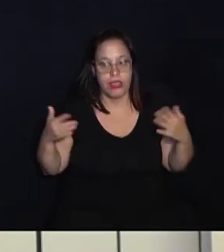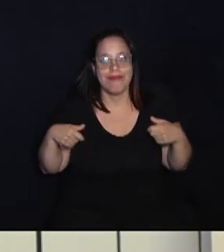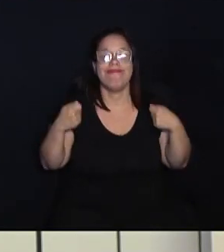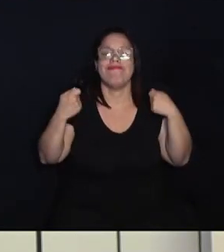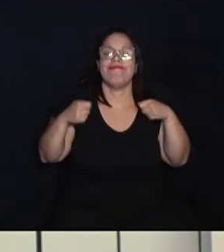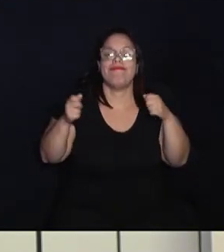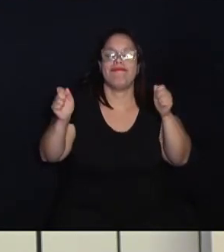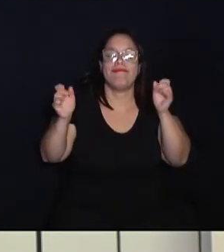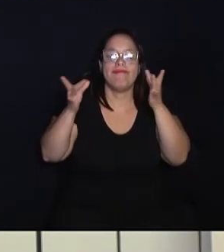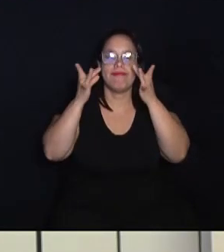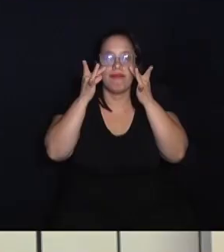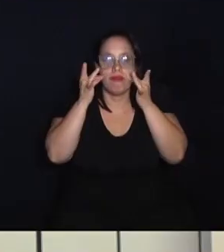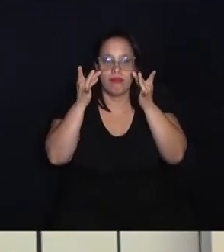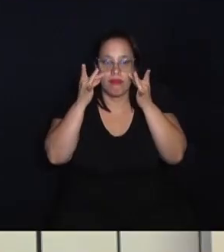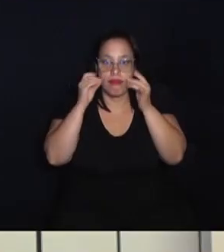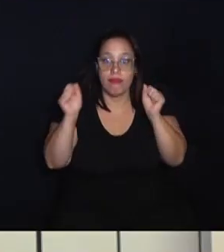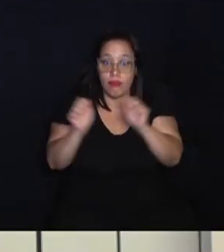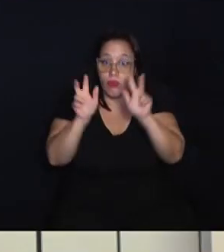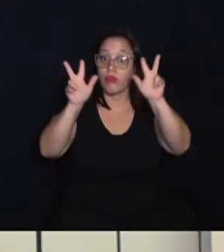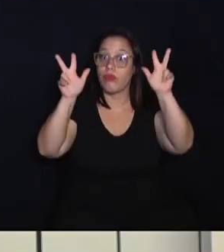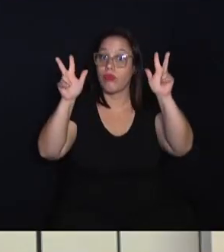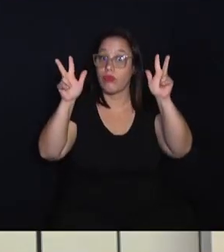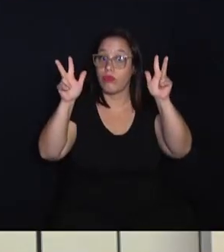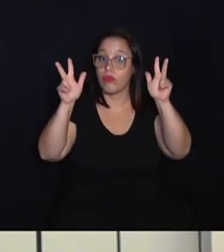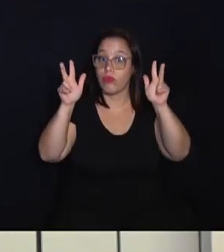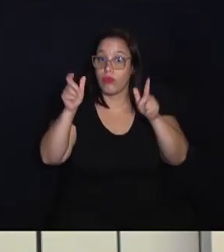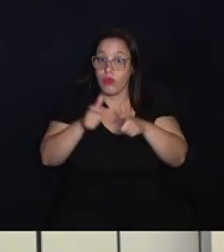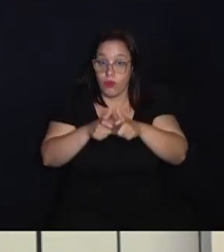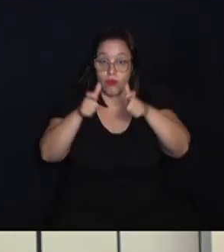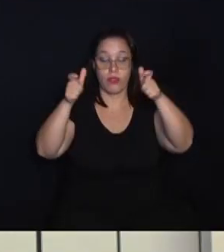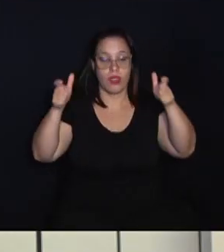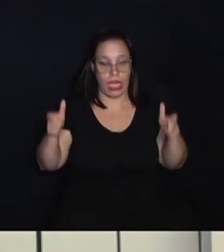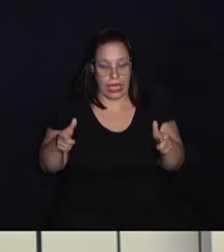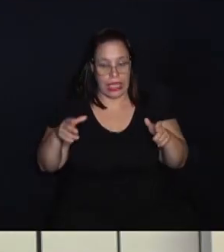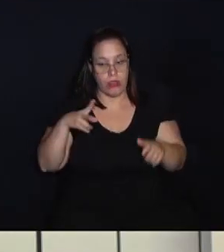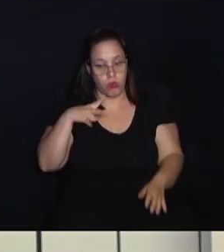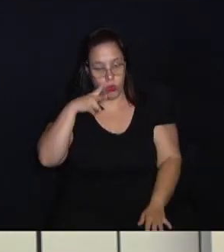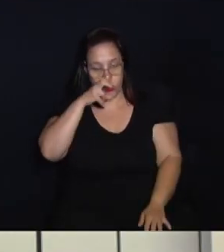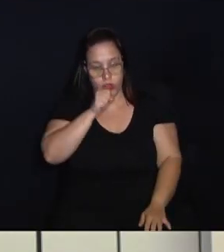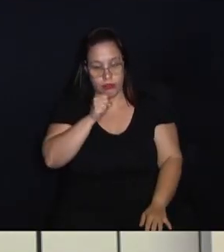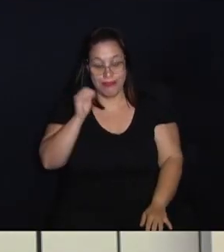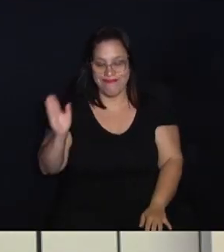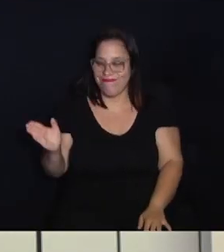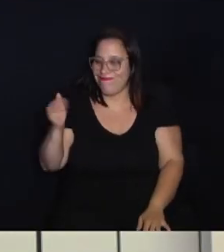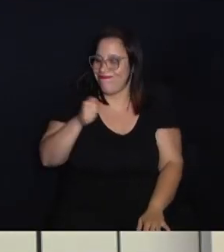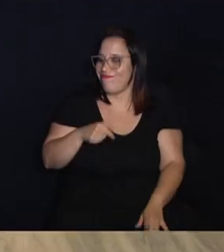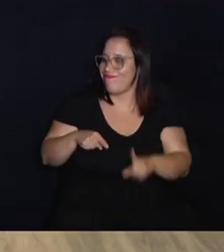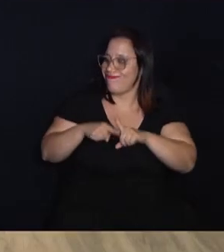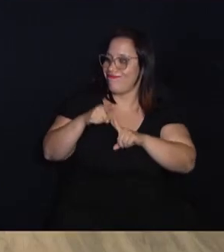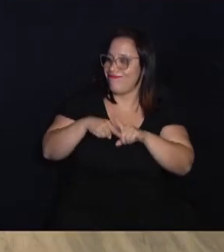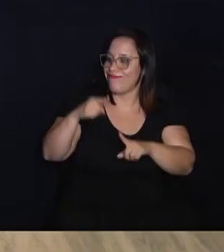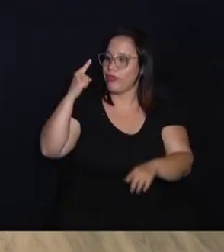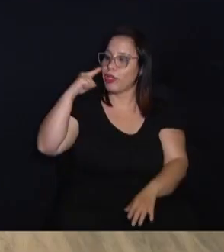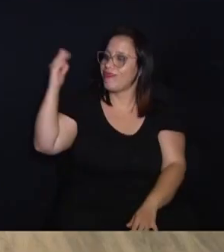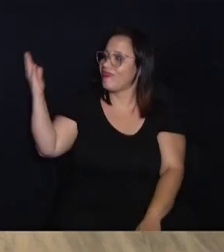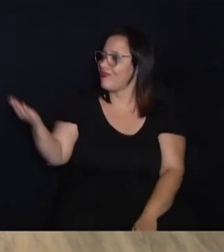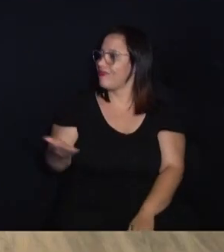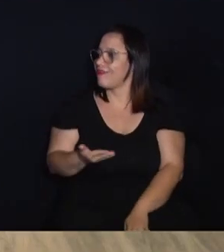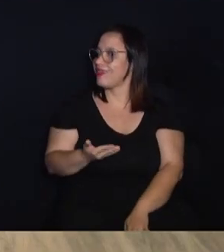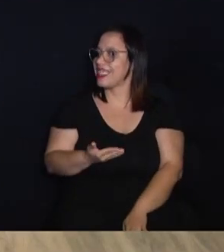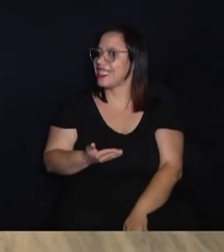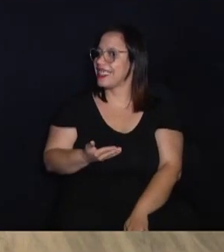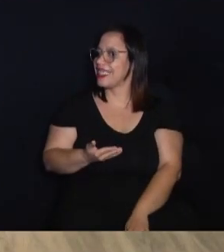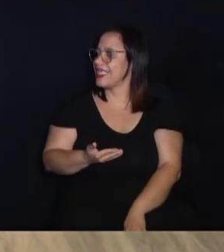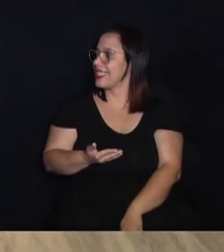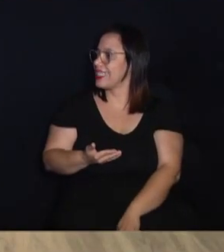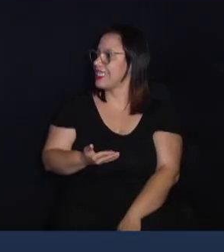ficar atento porque pode sim ser em grande intensidade. Vamos às temperaturas, porque elas já estão aqui na minha tela.